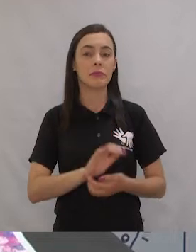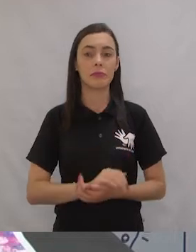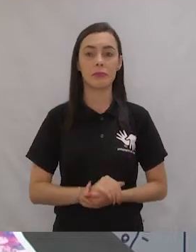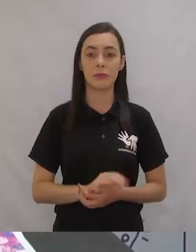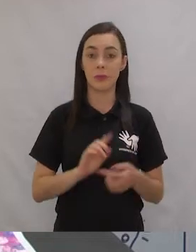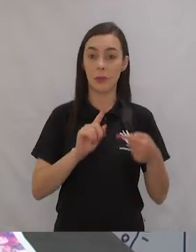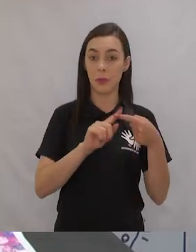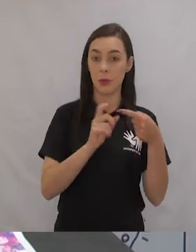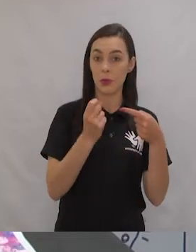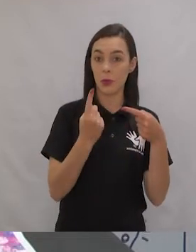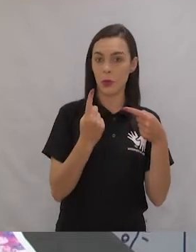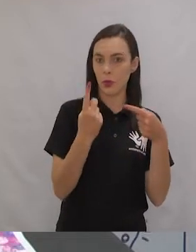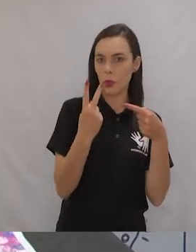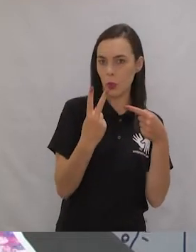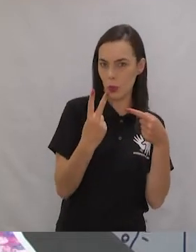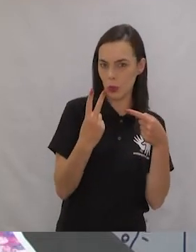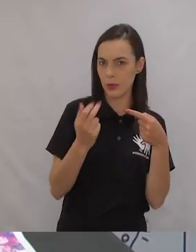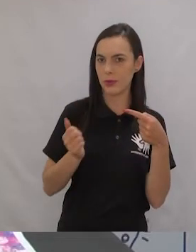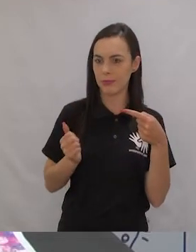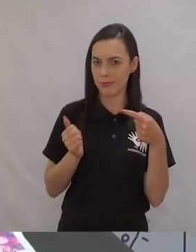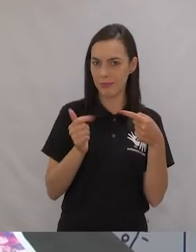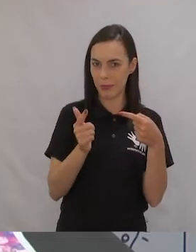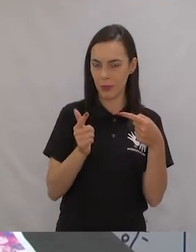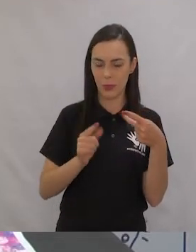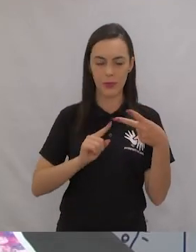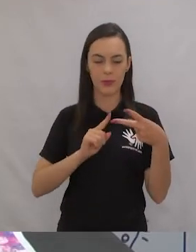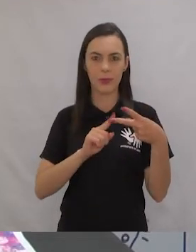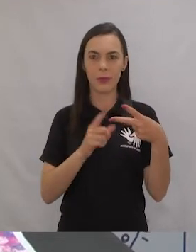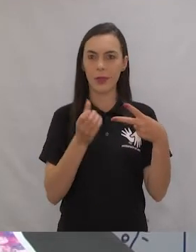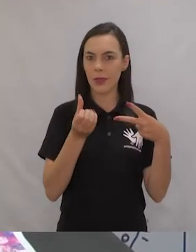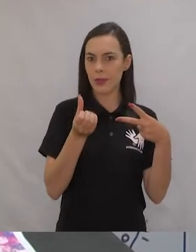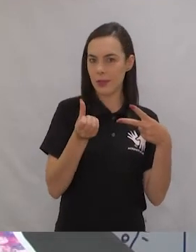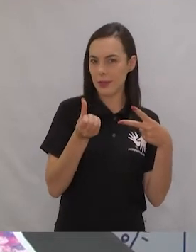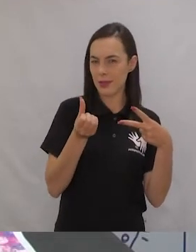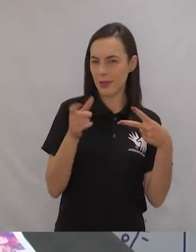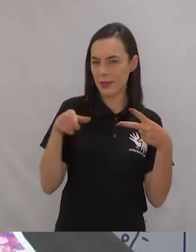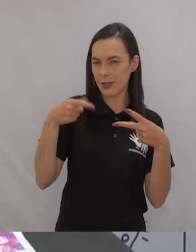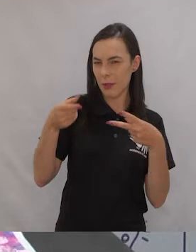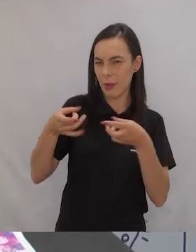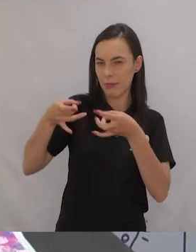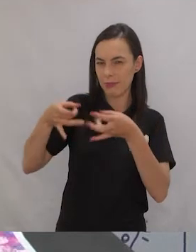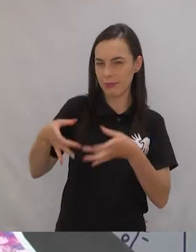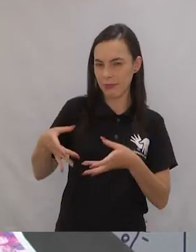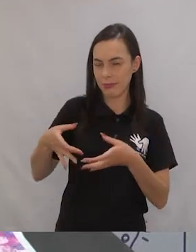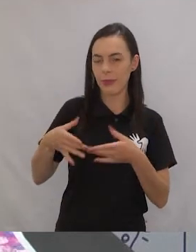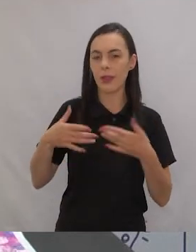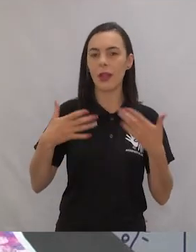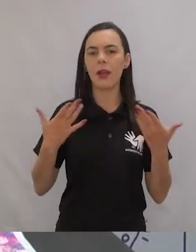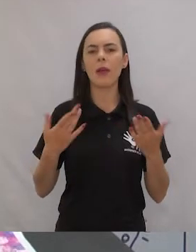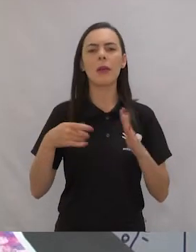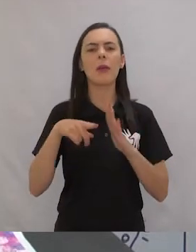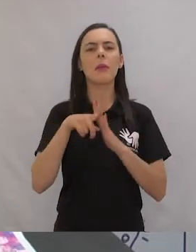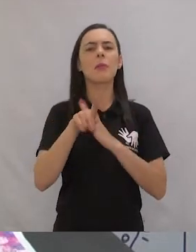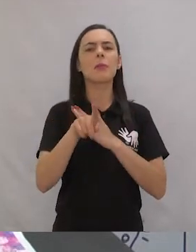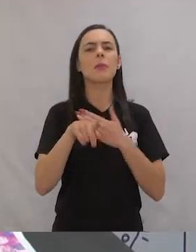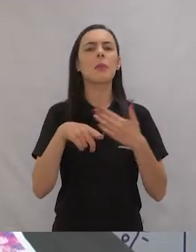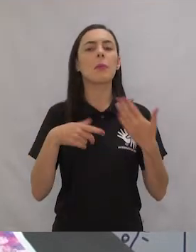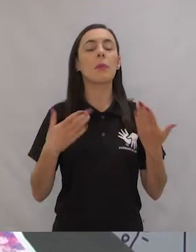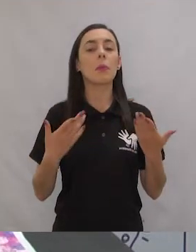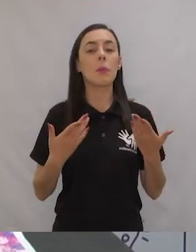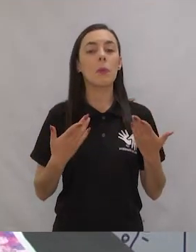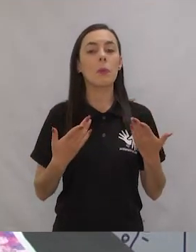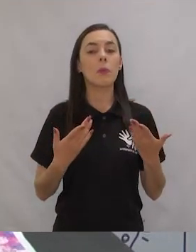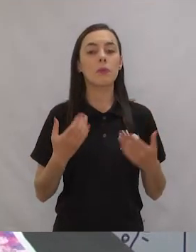problema? 12 que foi comprado e 6 que ela derrubou. E qual é a pergunta